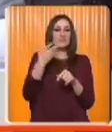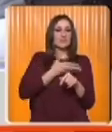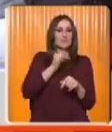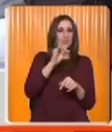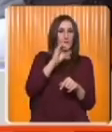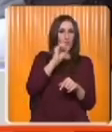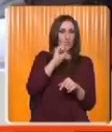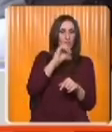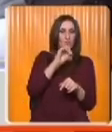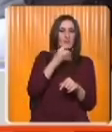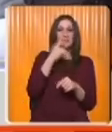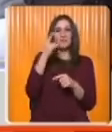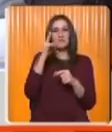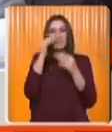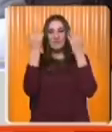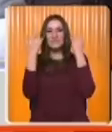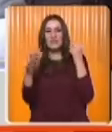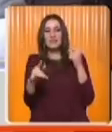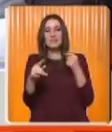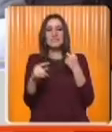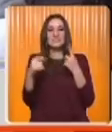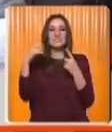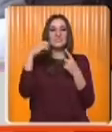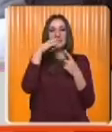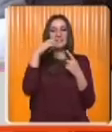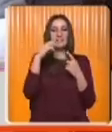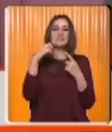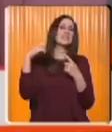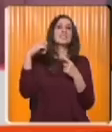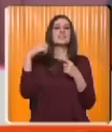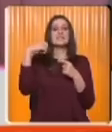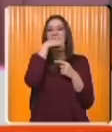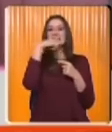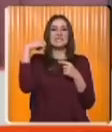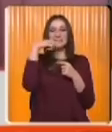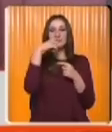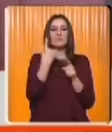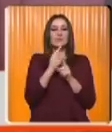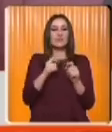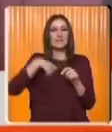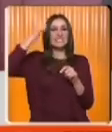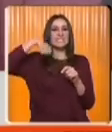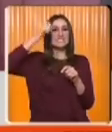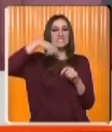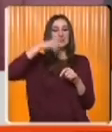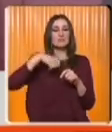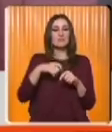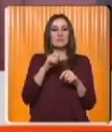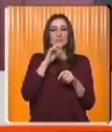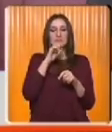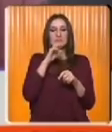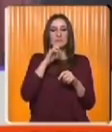Diogo na reportagem e dei-lhe uma informação errada. Nunca se escovam os dentes de cima para baixo. Não. De lado. Sim, isso porquê? Porque de cima para baixo